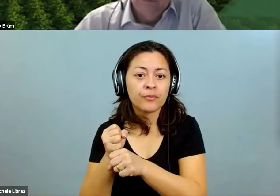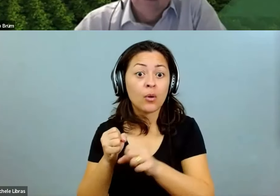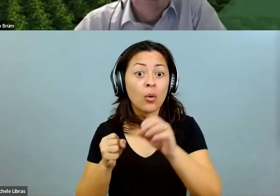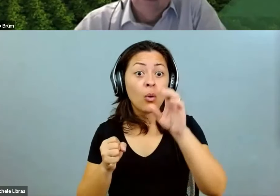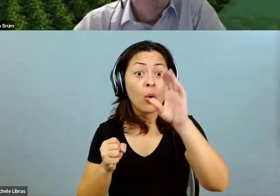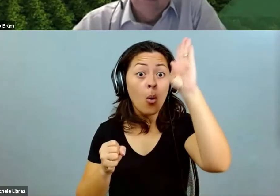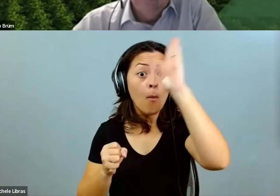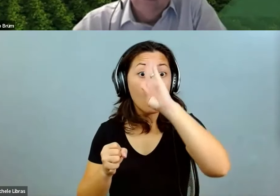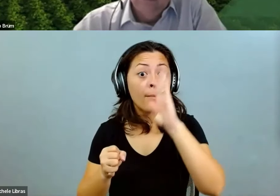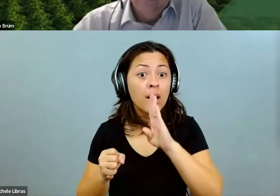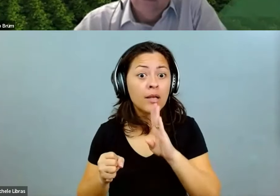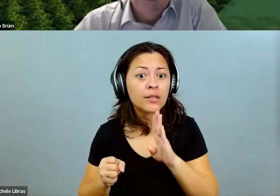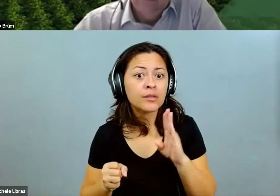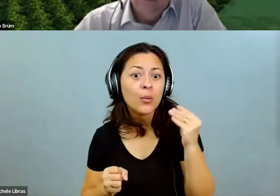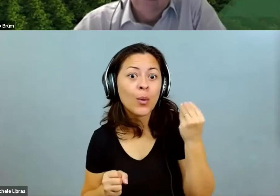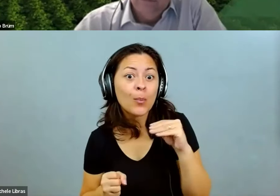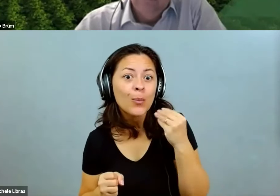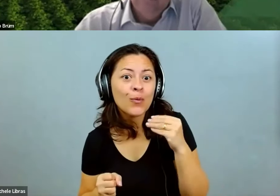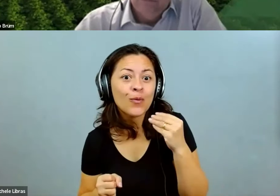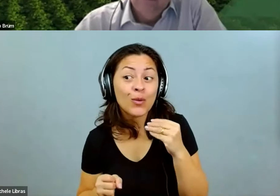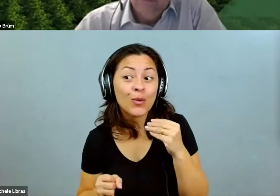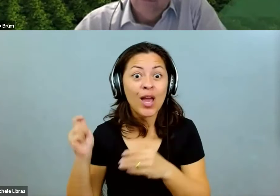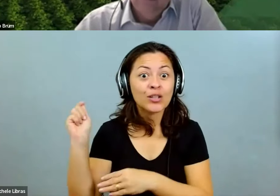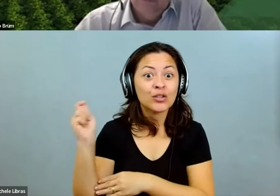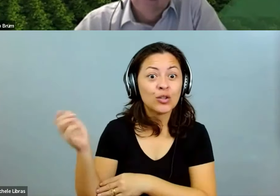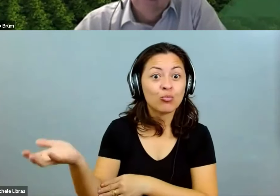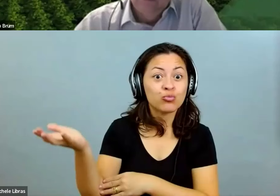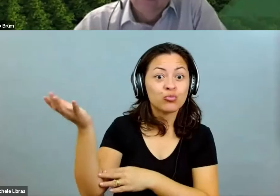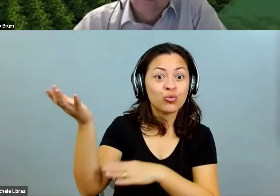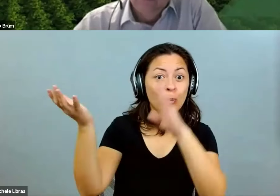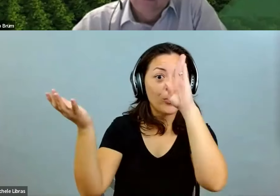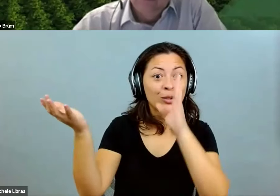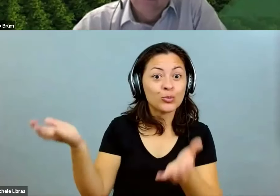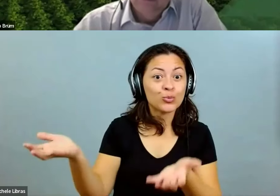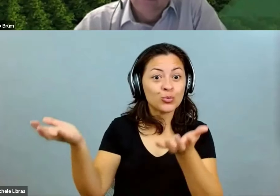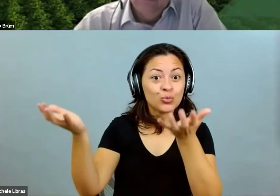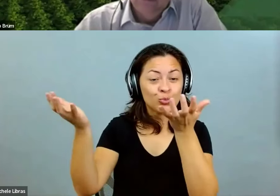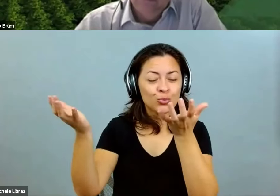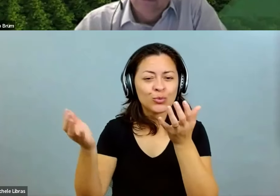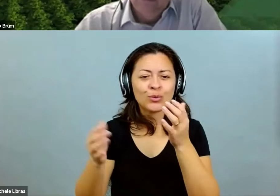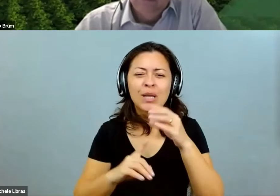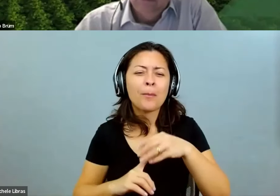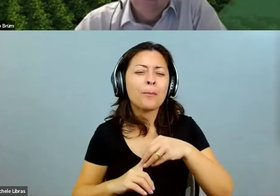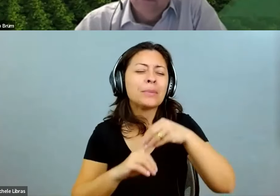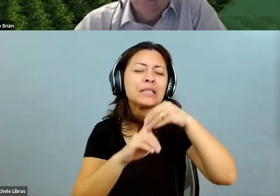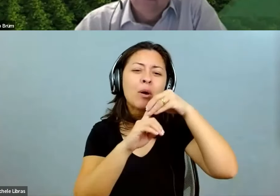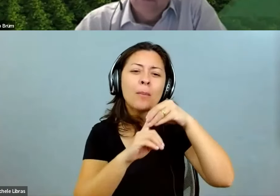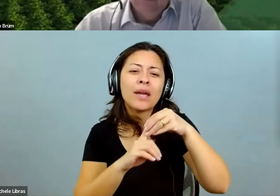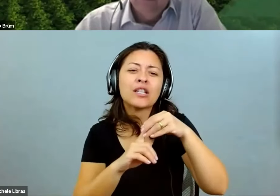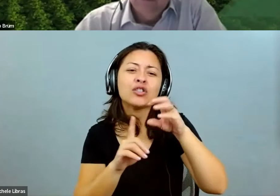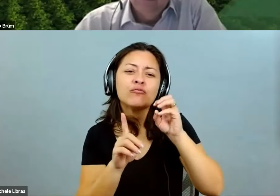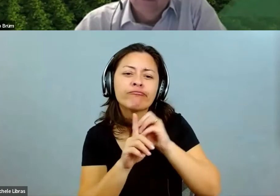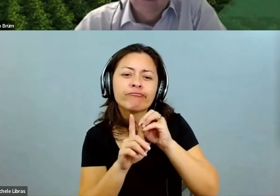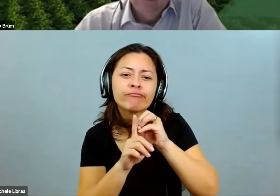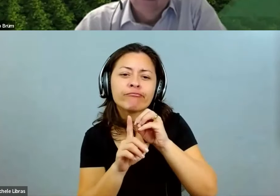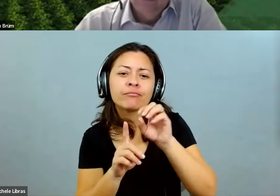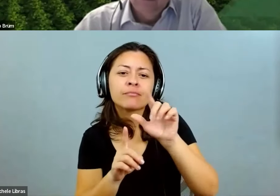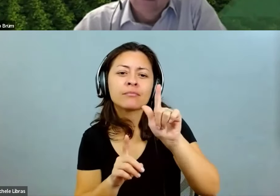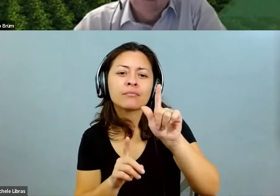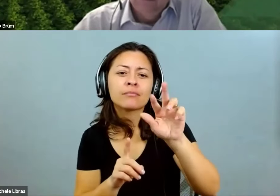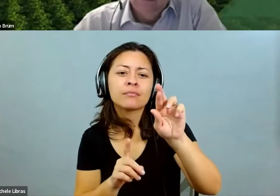Brasil teve em termos de crescimento de área de produção e de exportação principalmente em grãos né nesses últimos 10 15 anos acho que foi muito em cima de uma